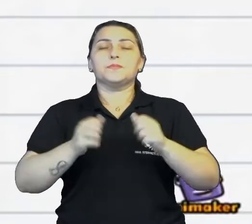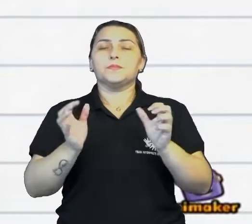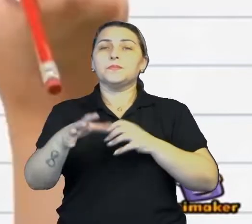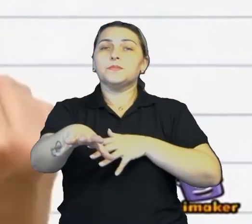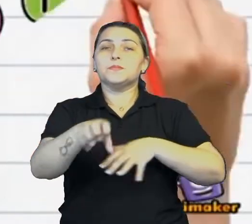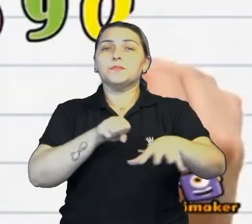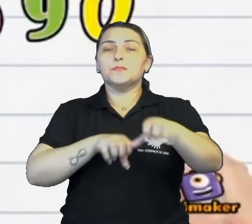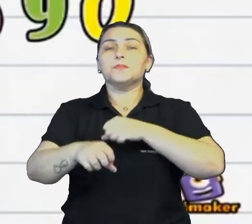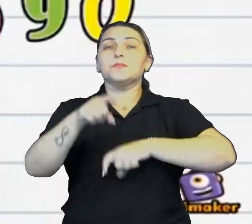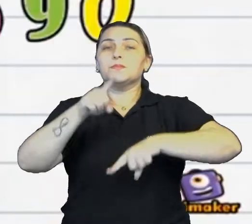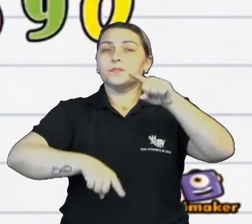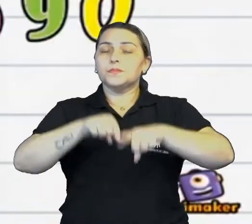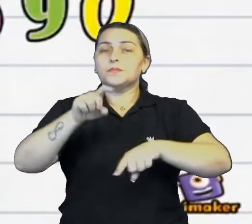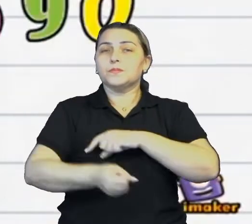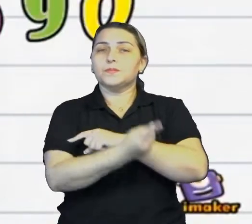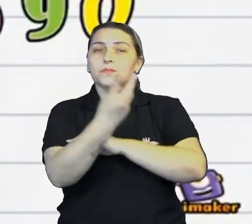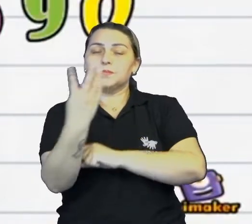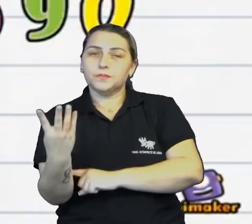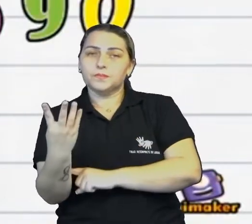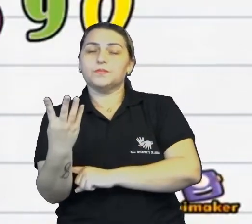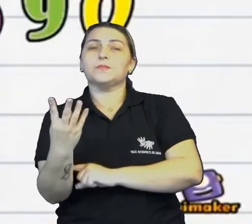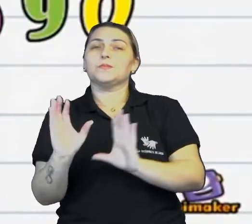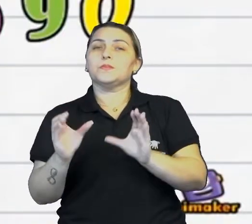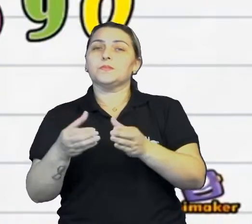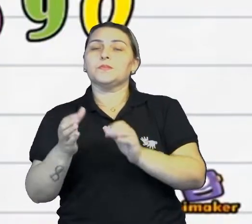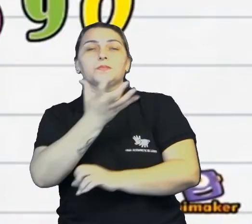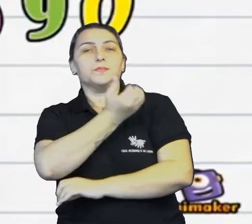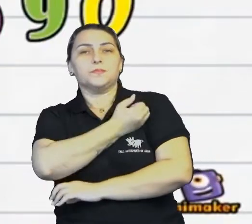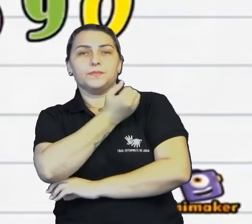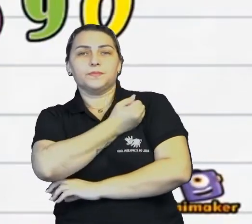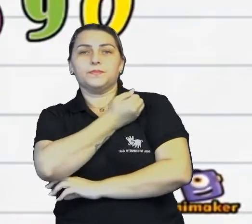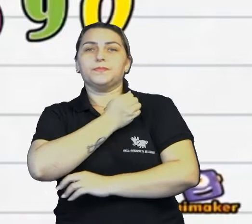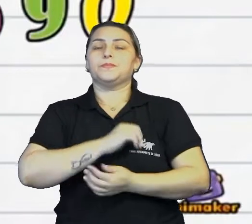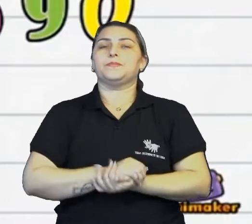esses objetos de contagem, formando conjuntos numéricos.